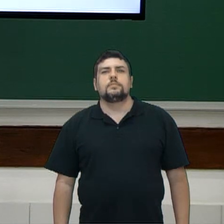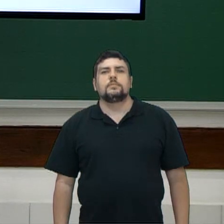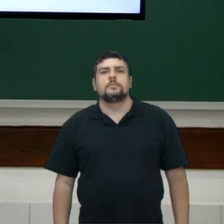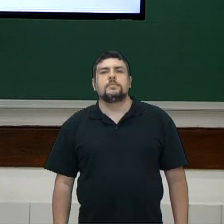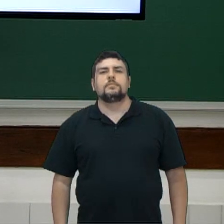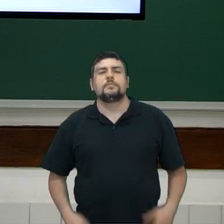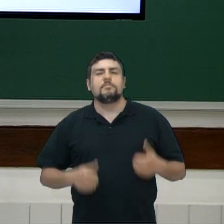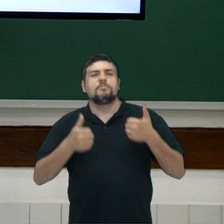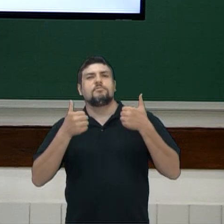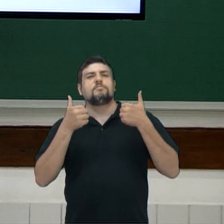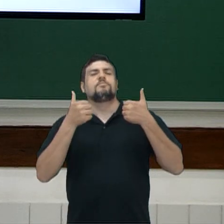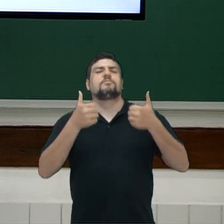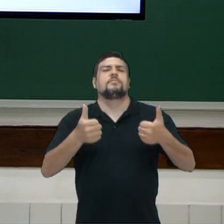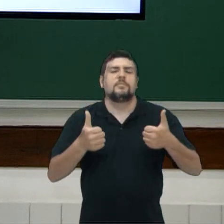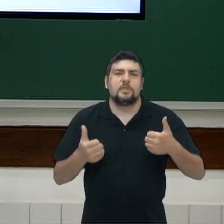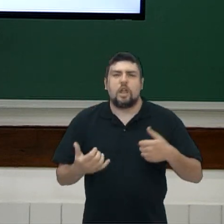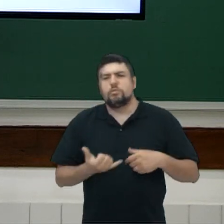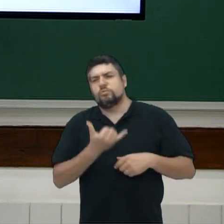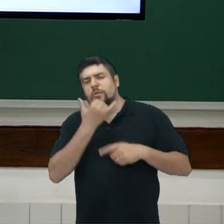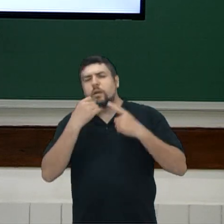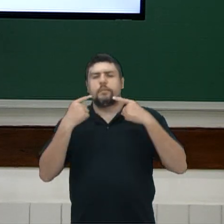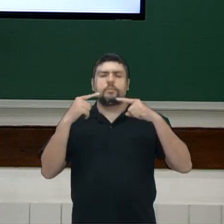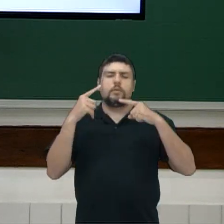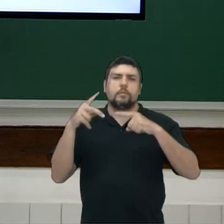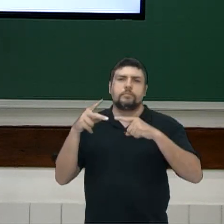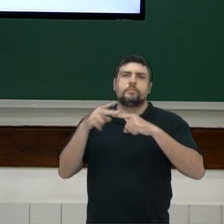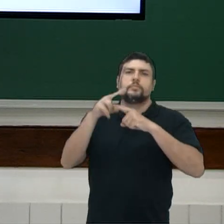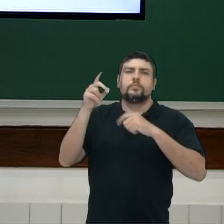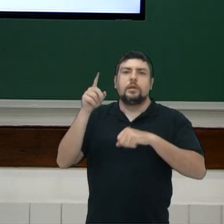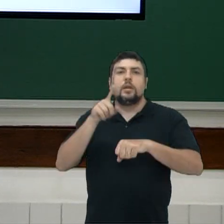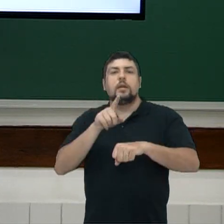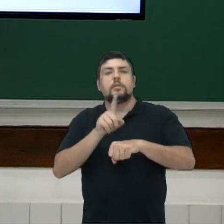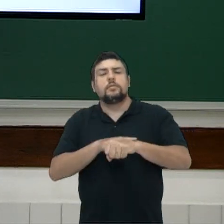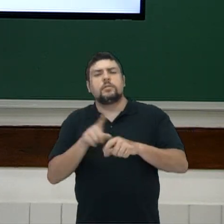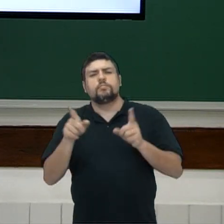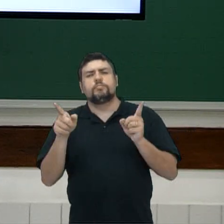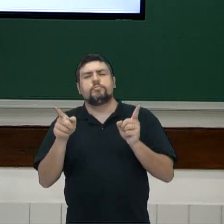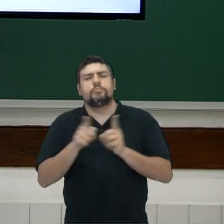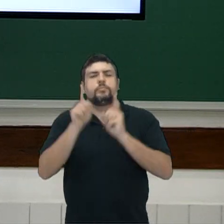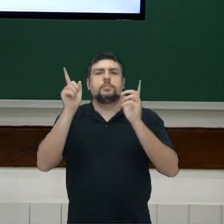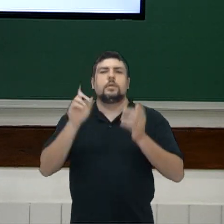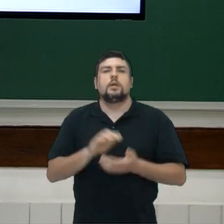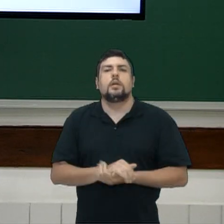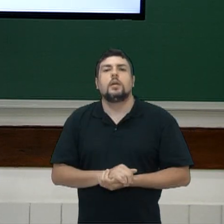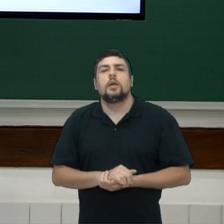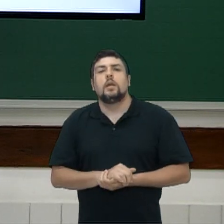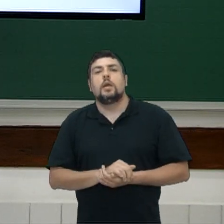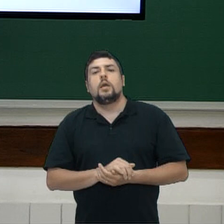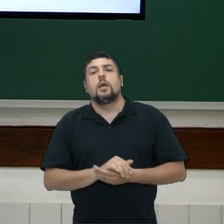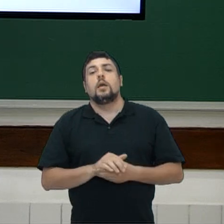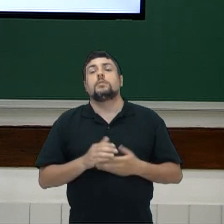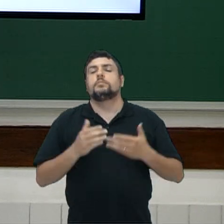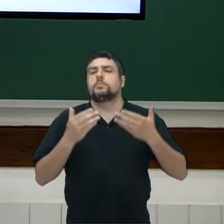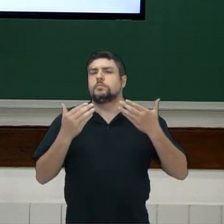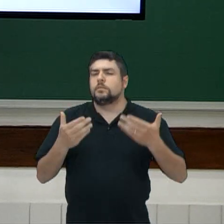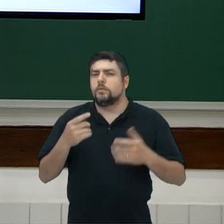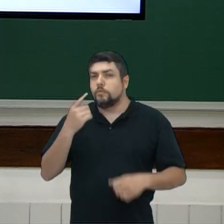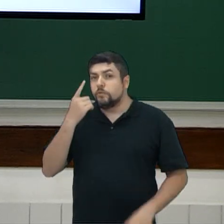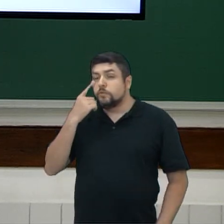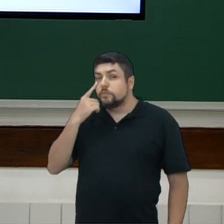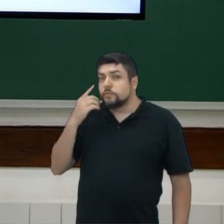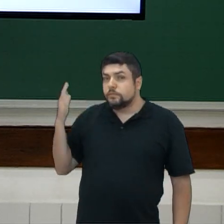Oh, opa! Acabou a música, também acabou o tempo de vocês. Bora lá então corrigir, galera? Olha